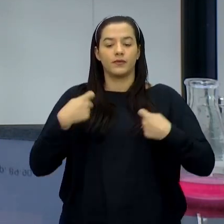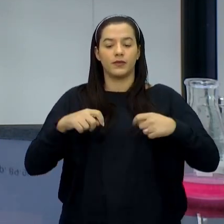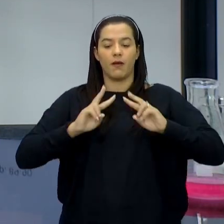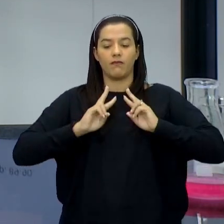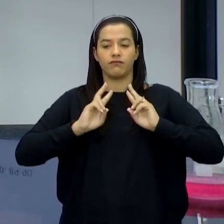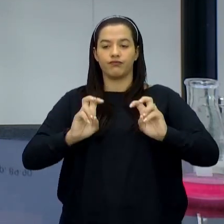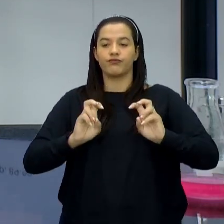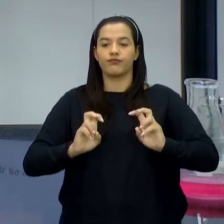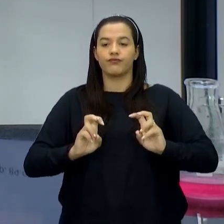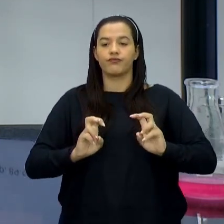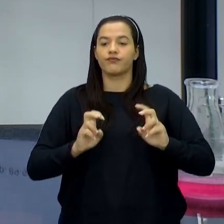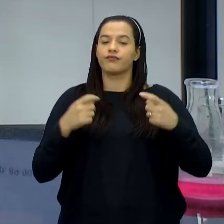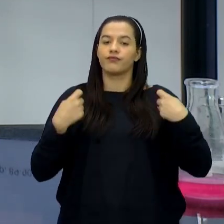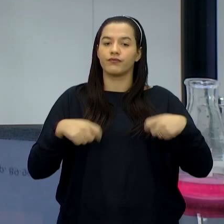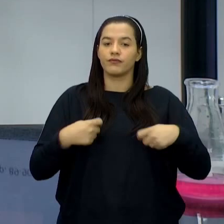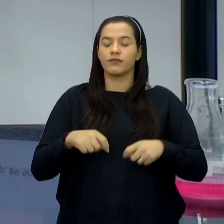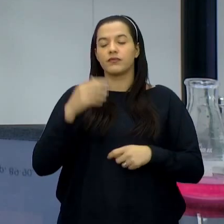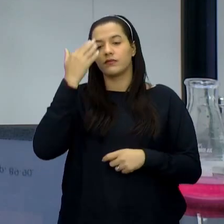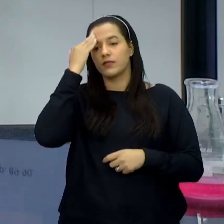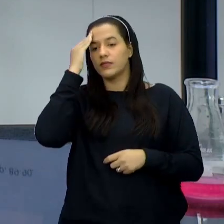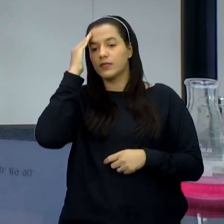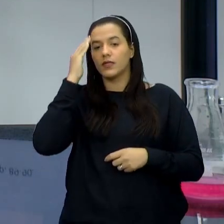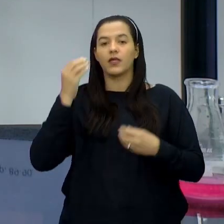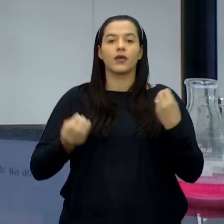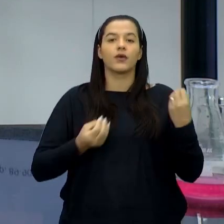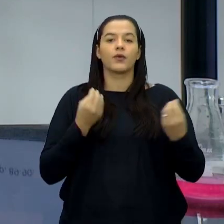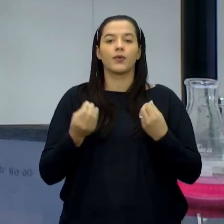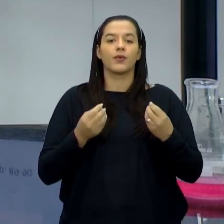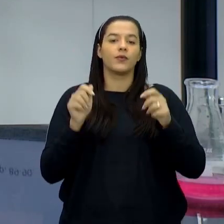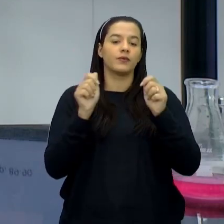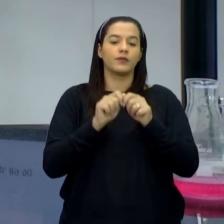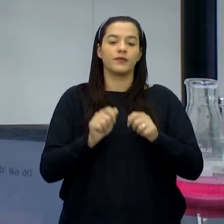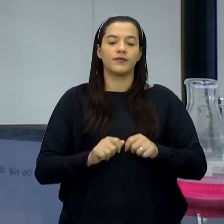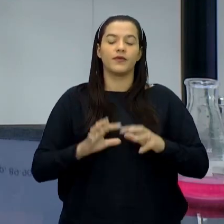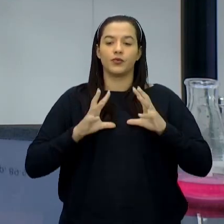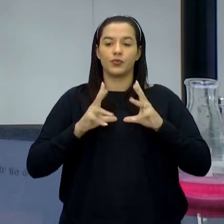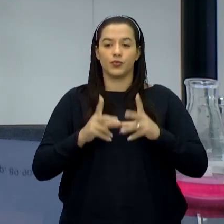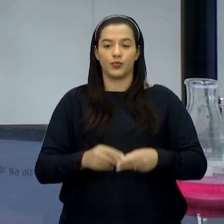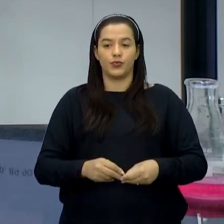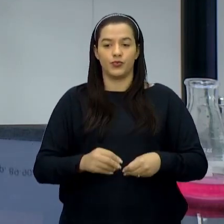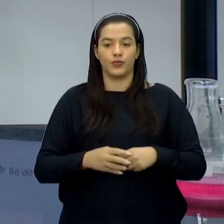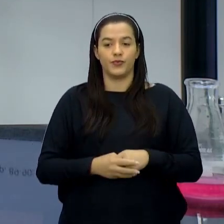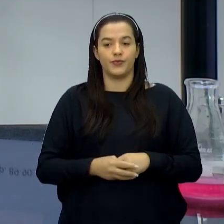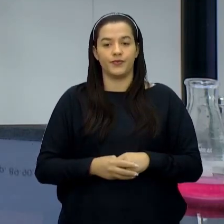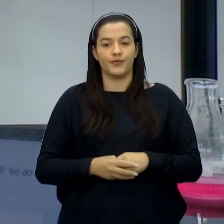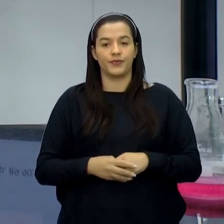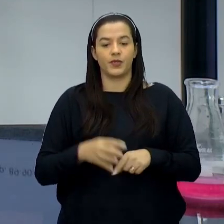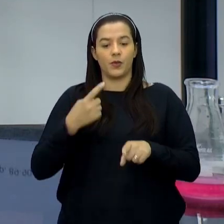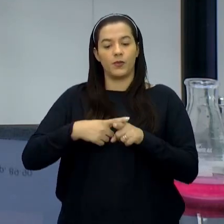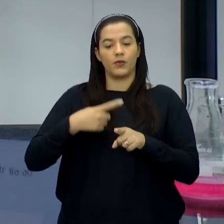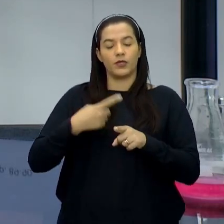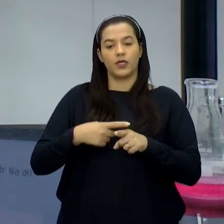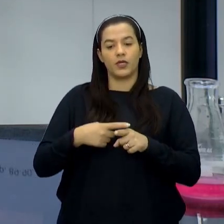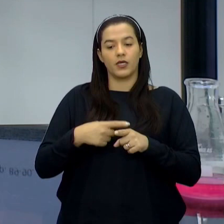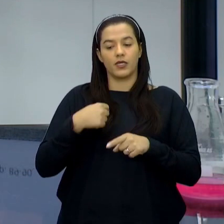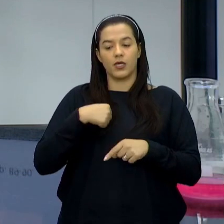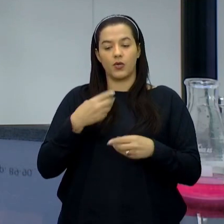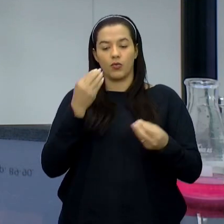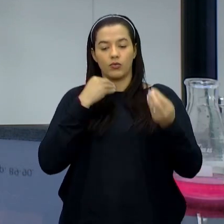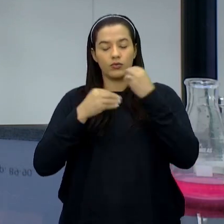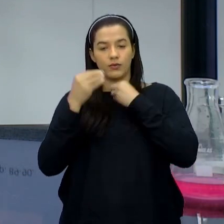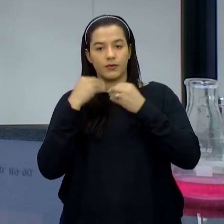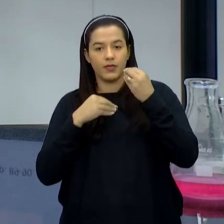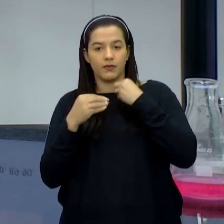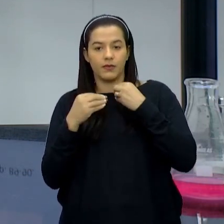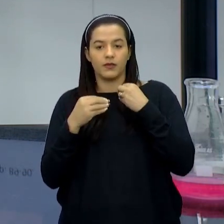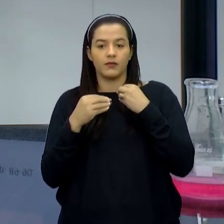ele tem que começar a entender como que funciona tudo isso, né? Então, por que eu me alimento? O